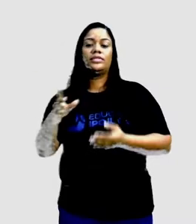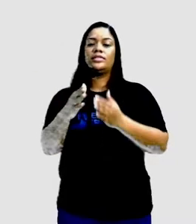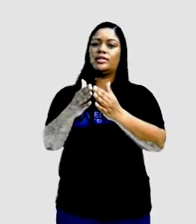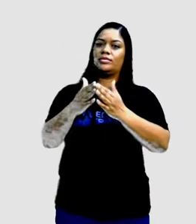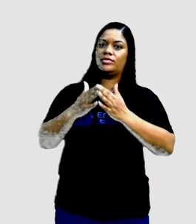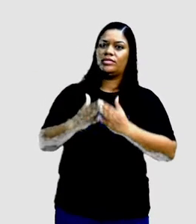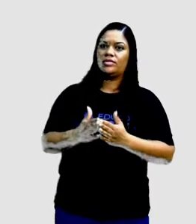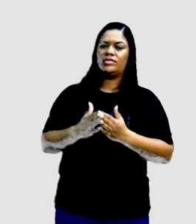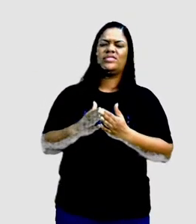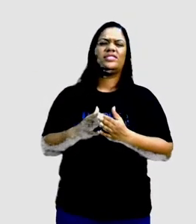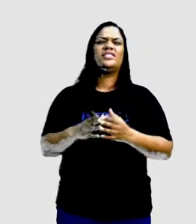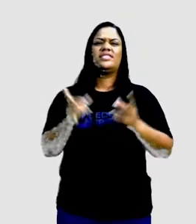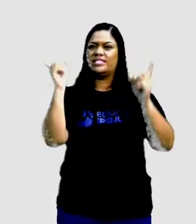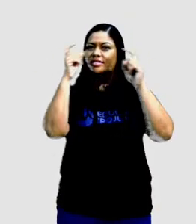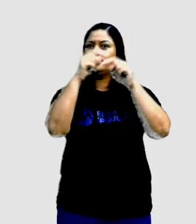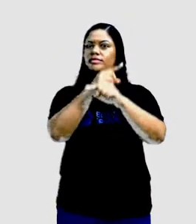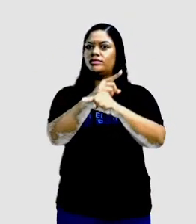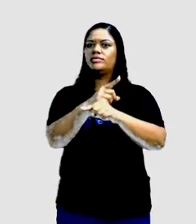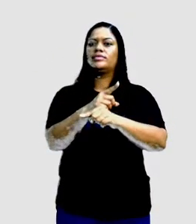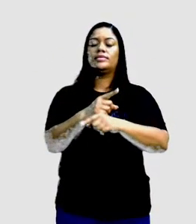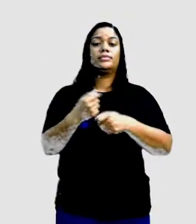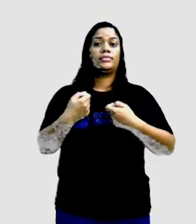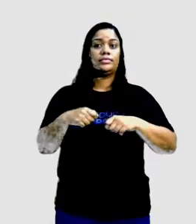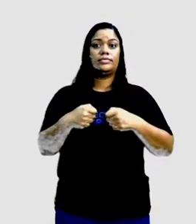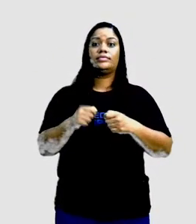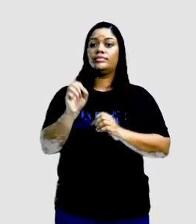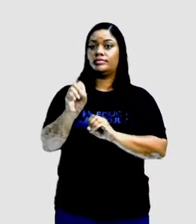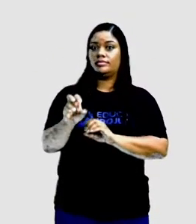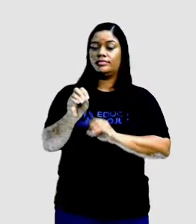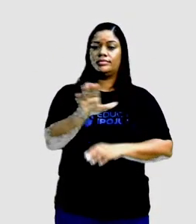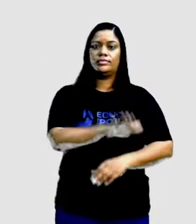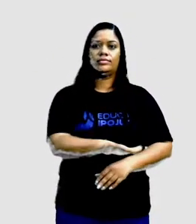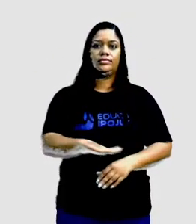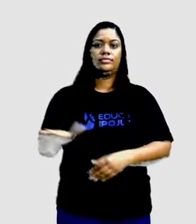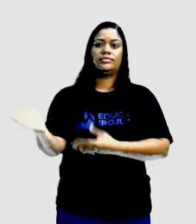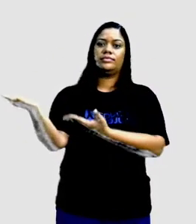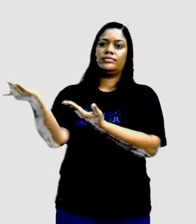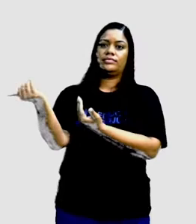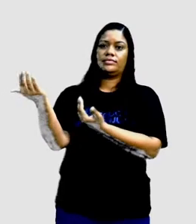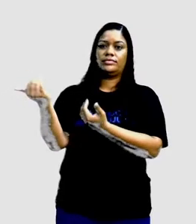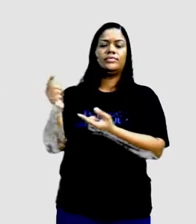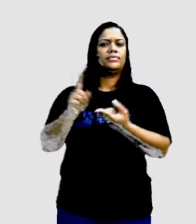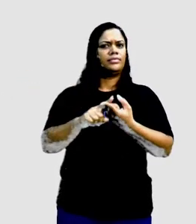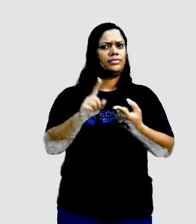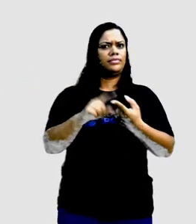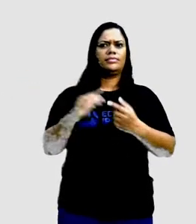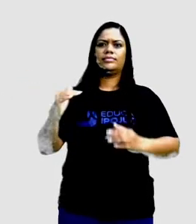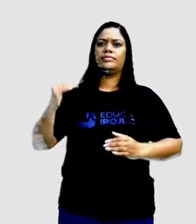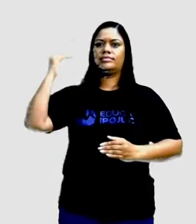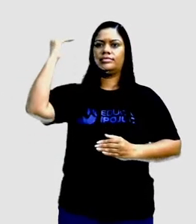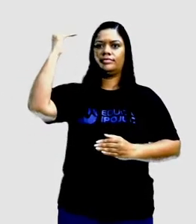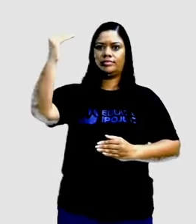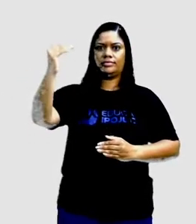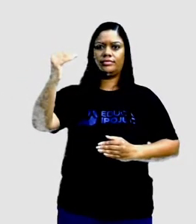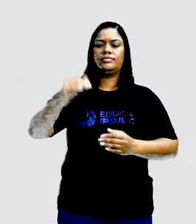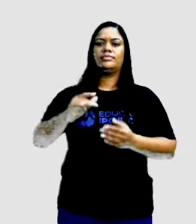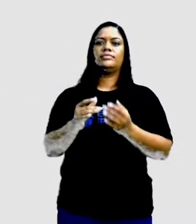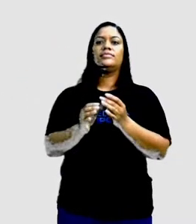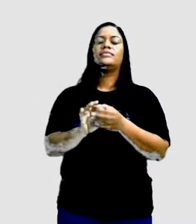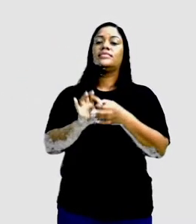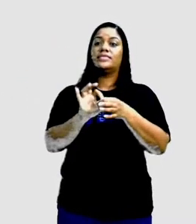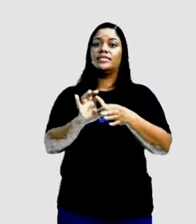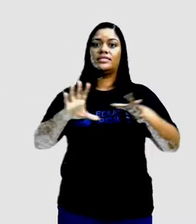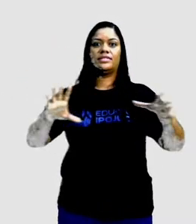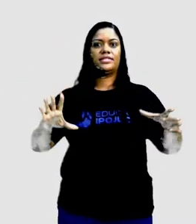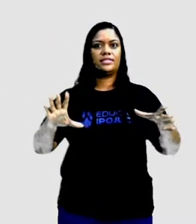favor, são raros. Temos que incentivar as crianças, os adolescentes e até os adultos a se desconectarem do